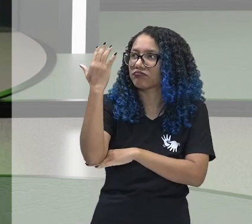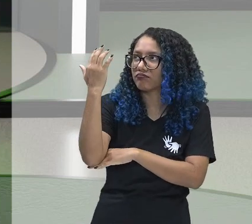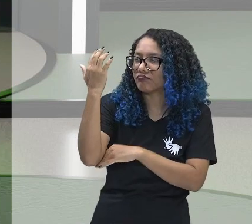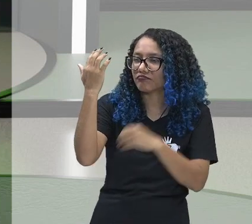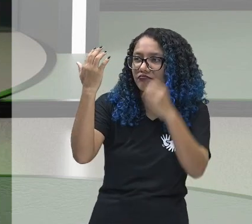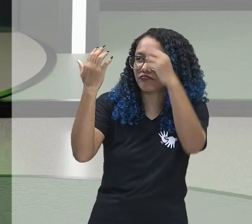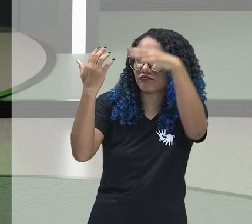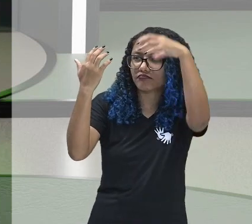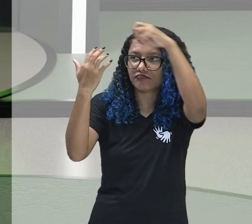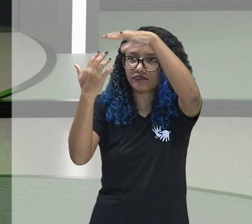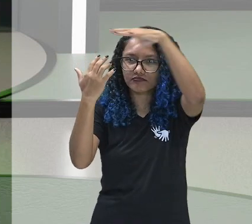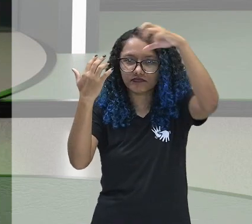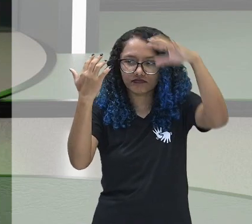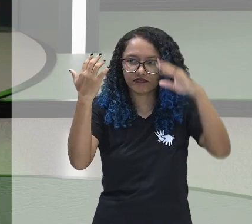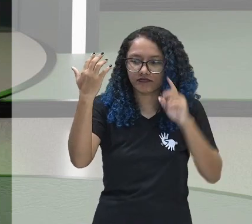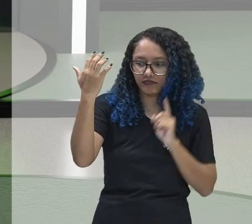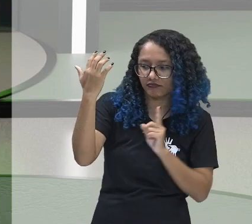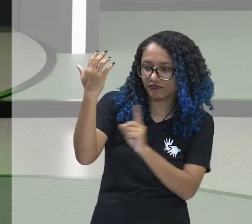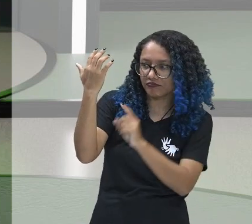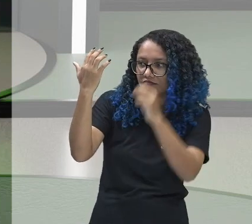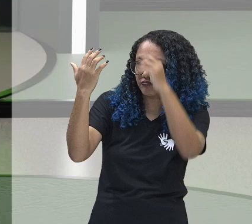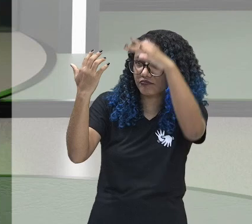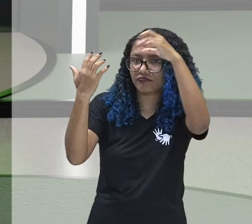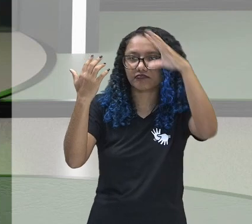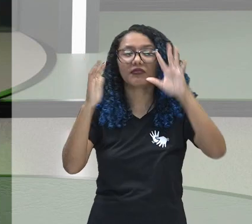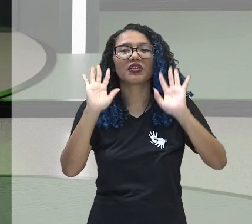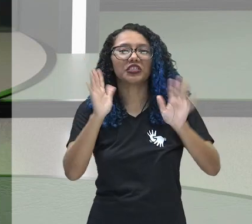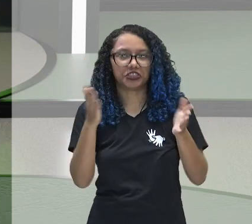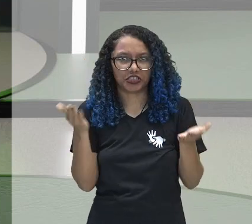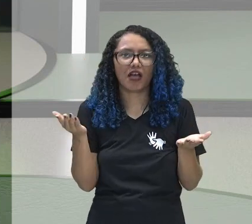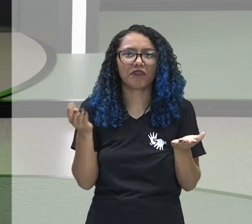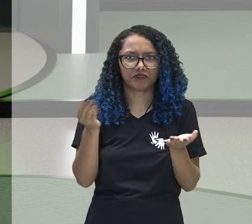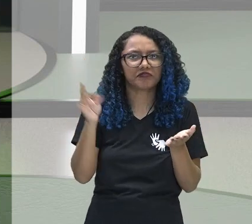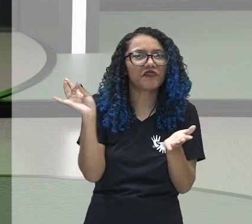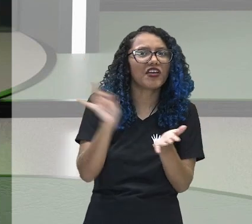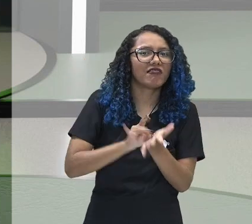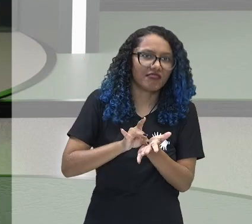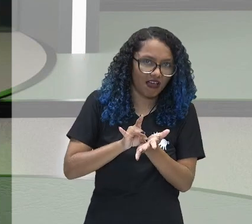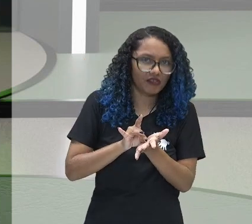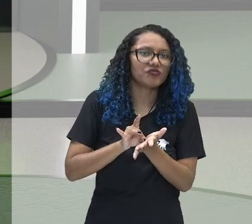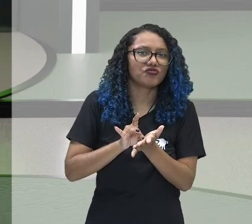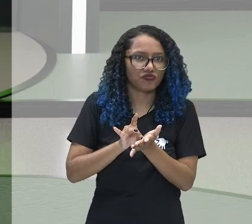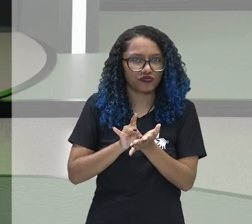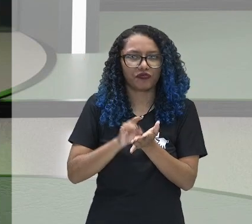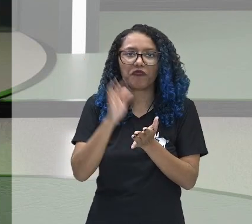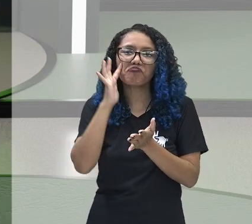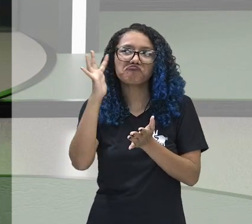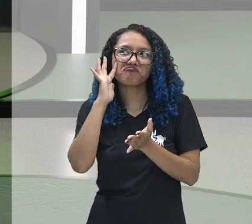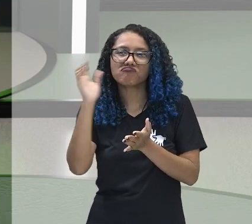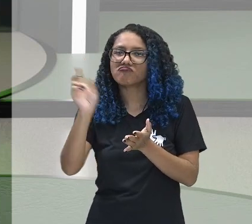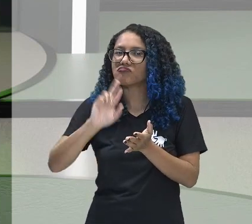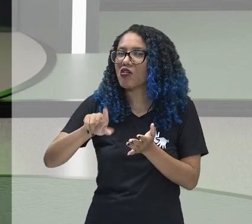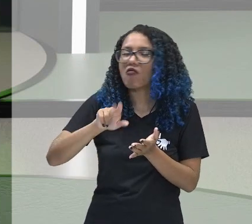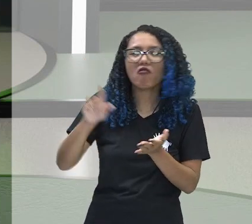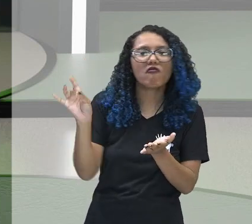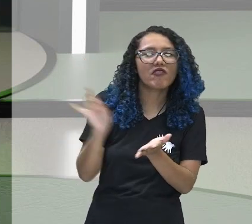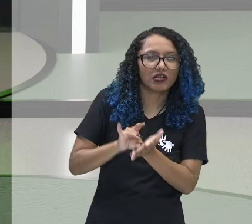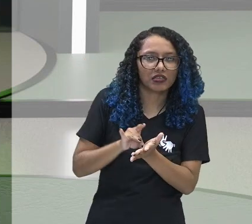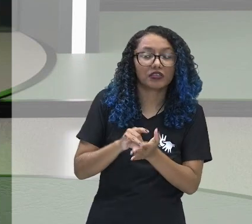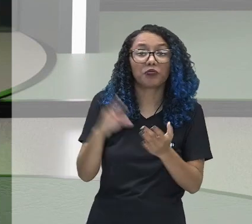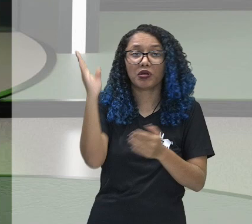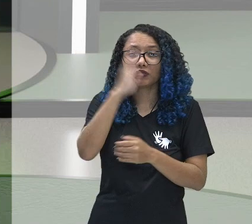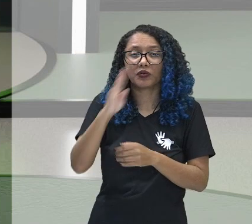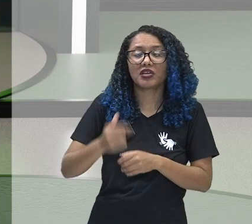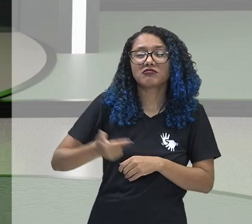ficam iluminadas, mas isso já está acontecendo na vida real, né? O Brasil, por exemplo, ele é o segundo